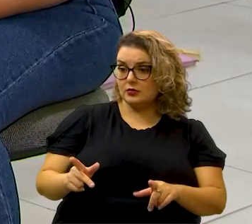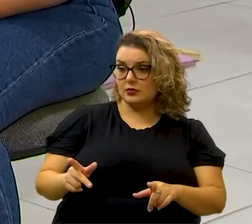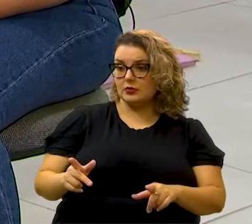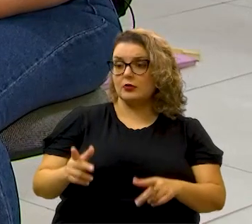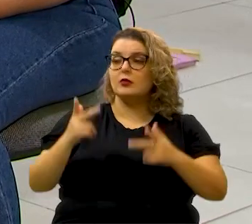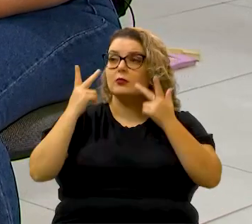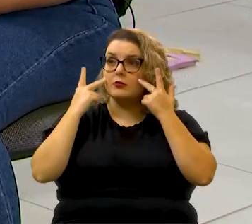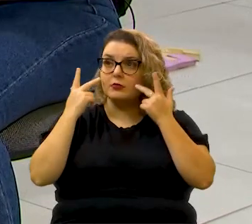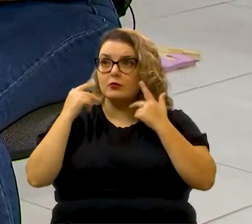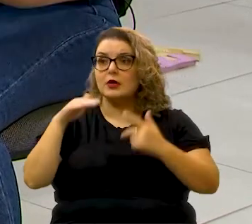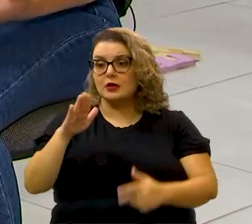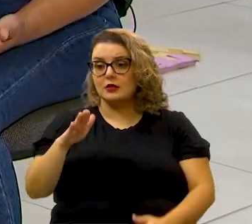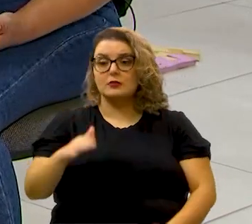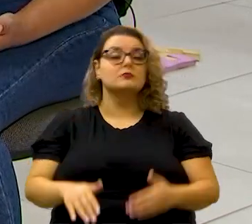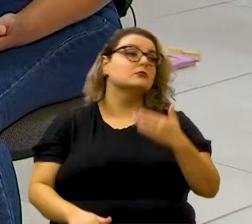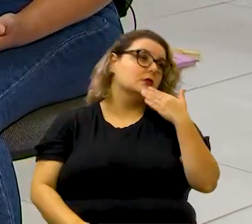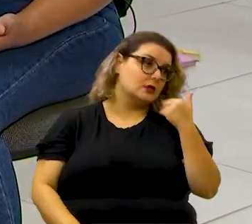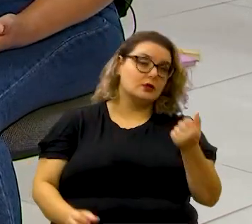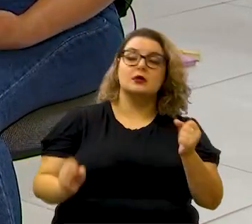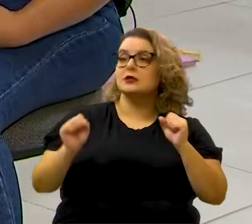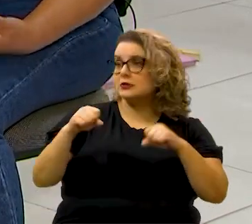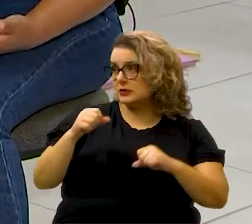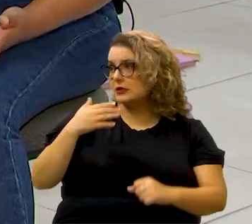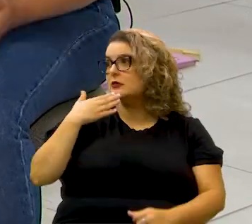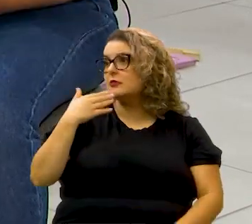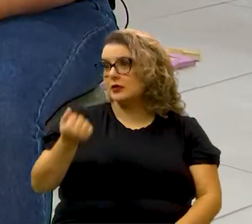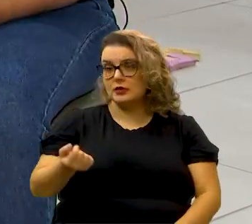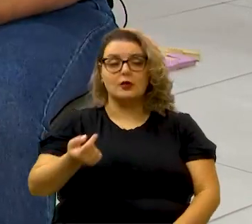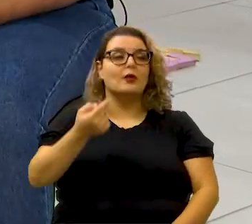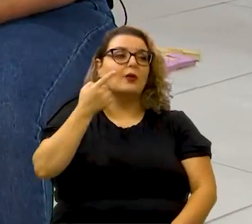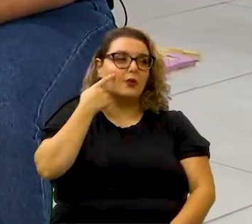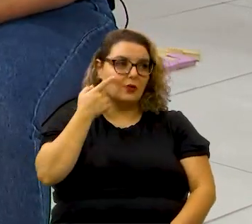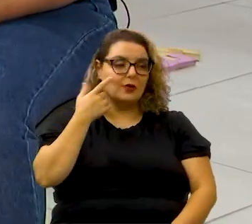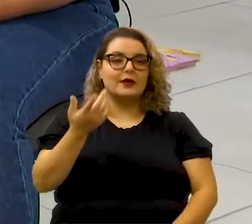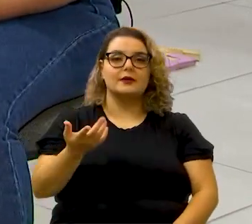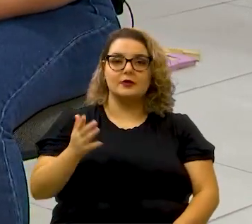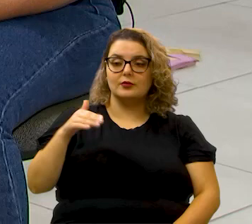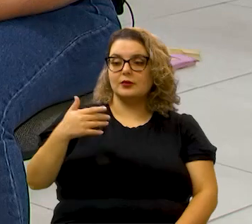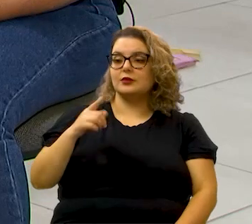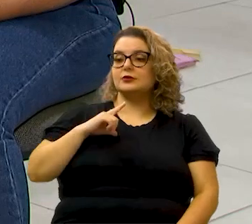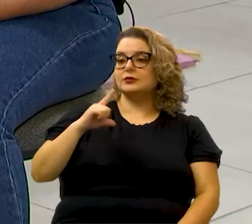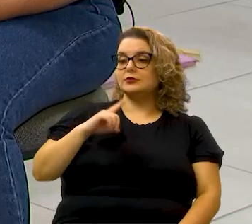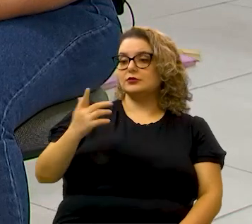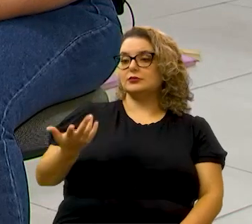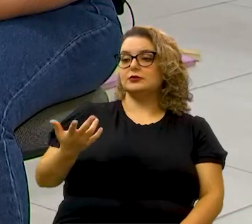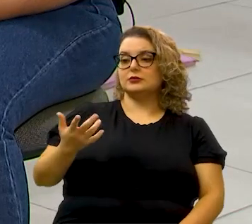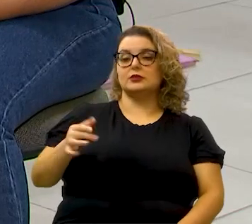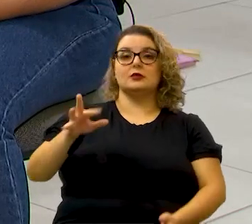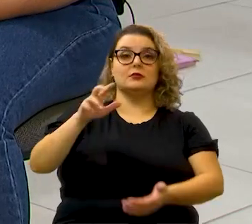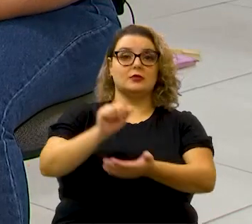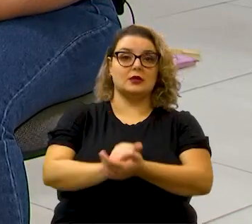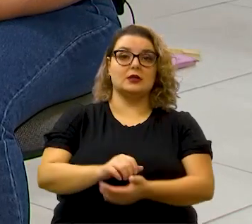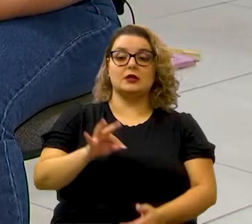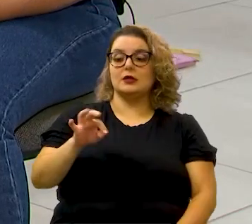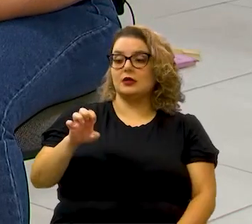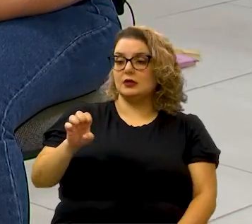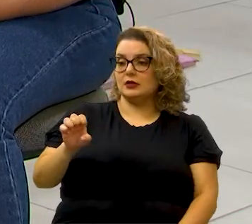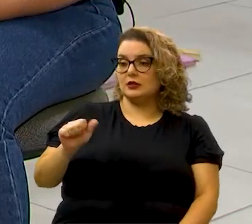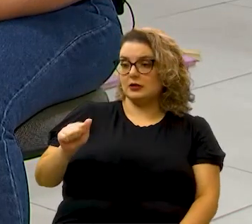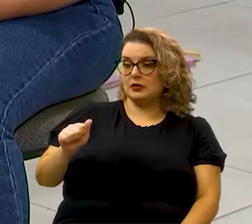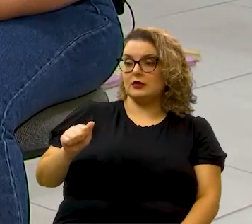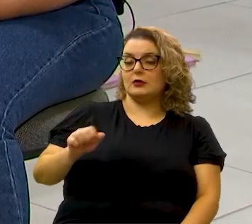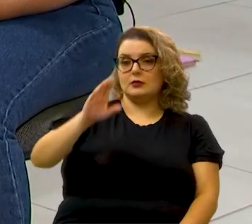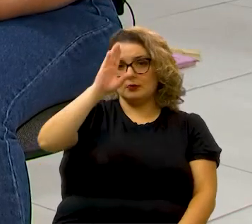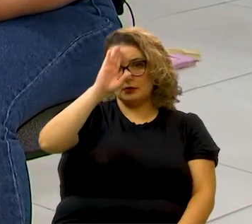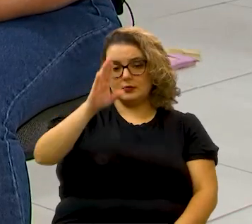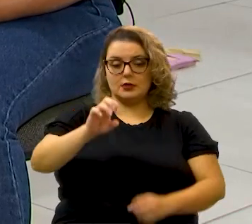a diferença, mais natural melhor fica, né? Olha então aí, fica pessoal, melhor. olha aí. Então, quando a gente tem uma demanda muito grande de matrículas de alunos